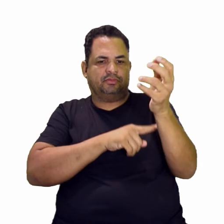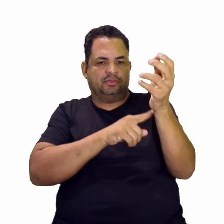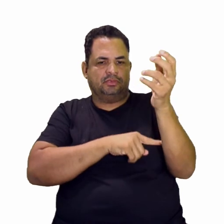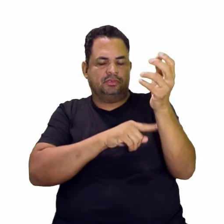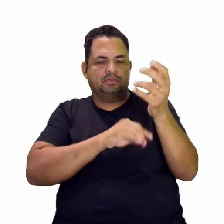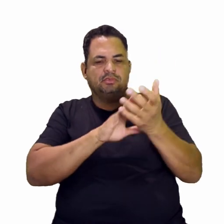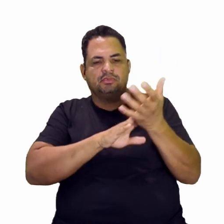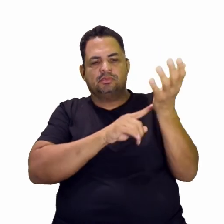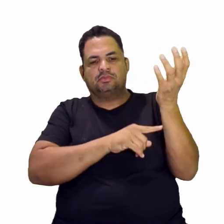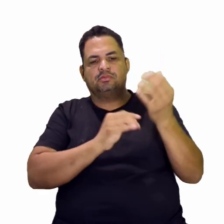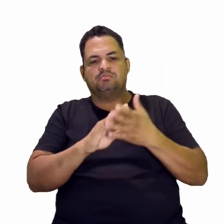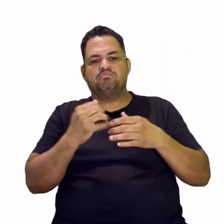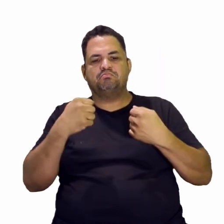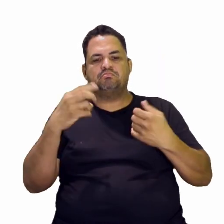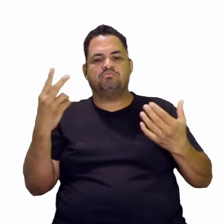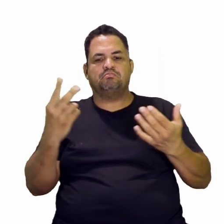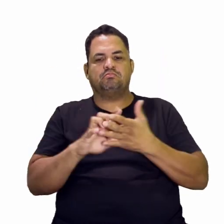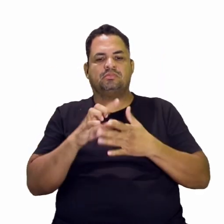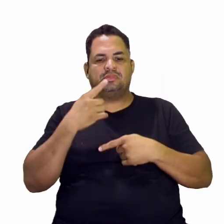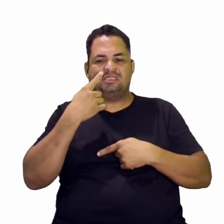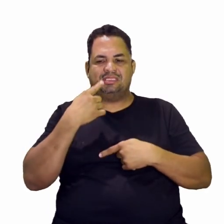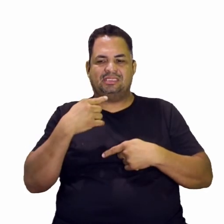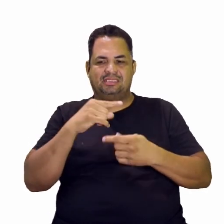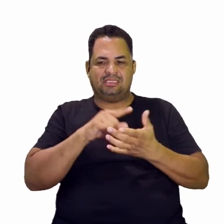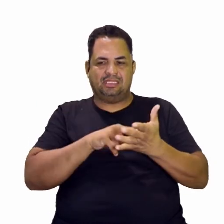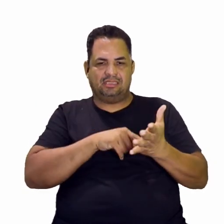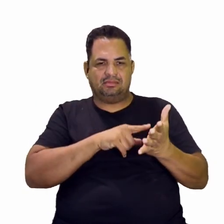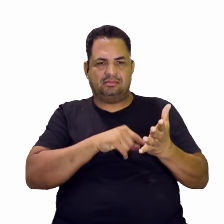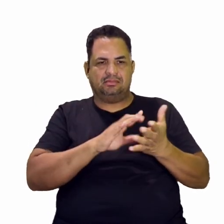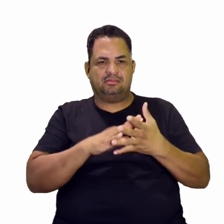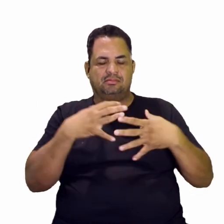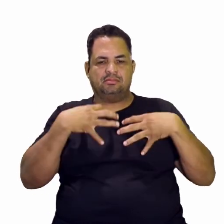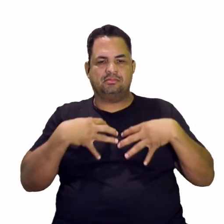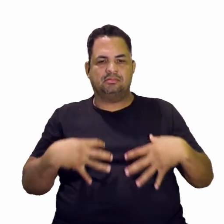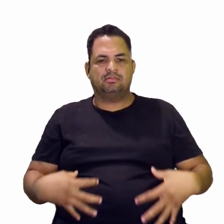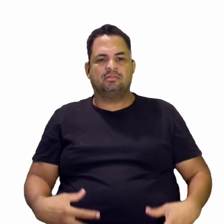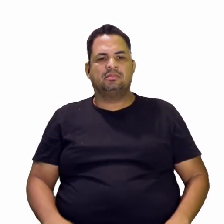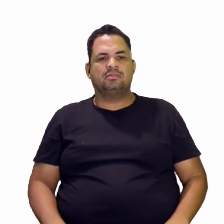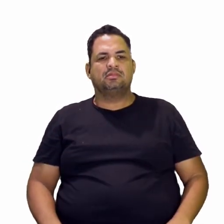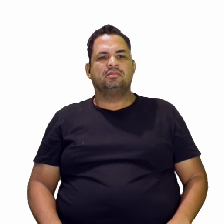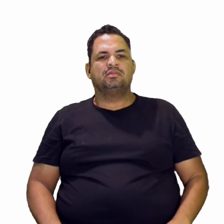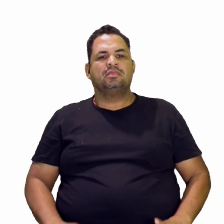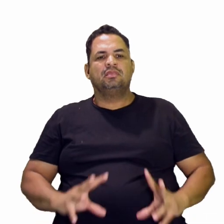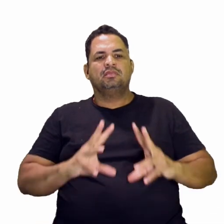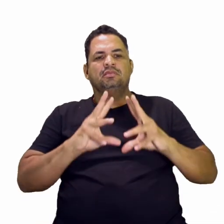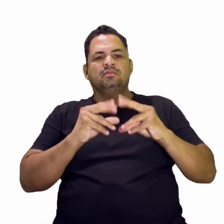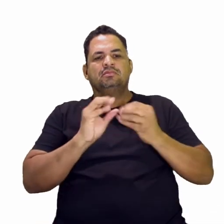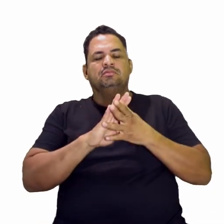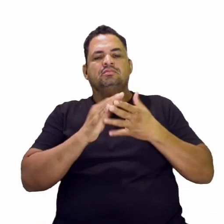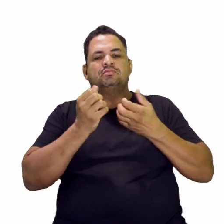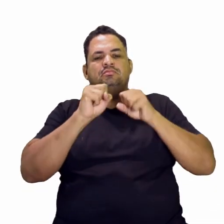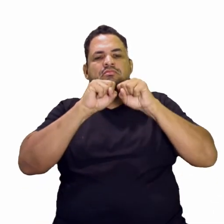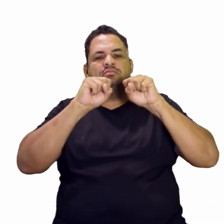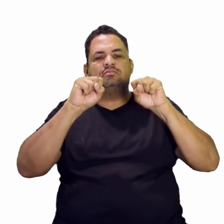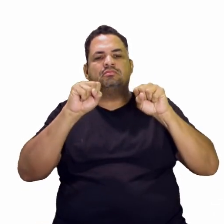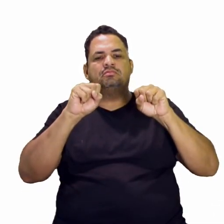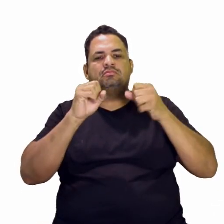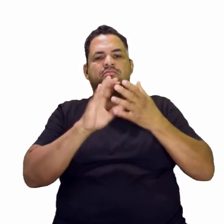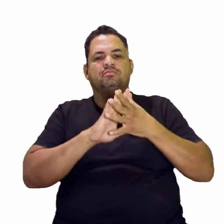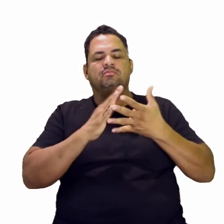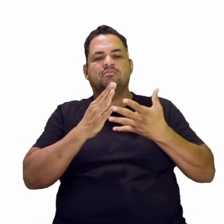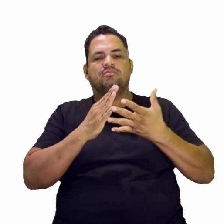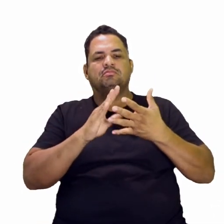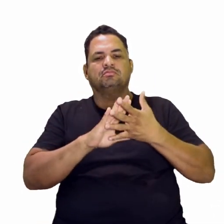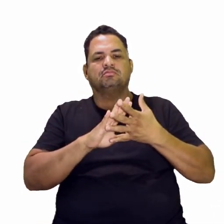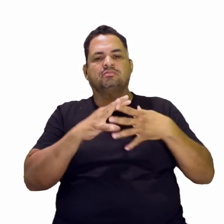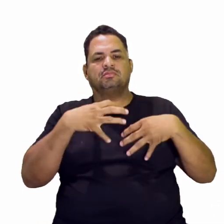vasos capilares sanguíneos, podendo ocorrer sangramento em diversas partes do nosso corpo. Todos esses são sintomas de uma doença que é denominada